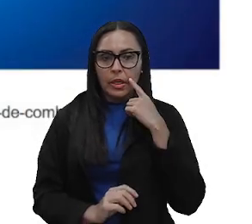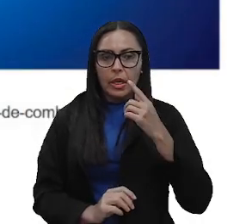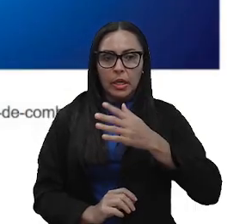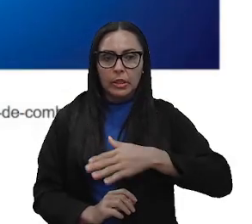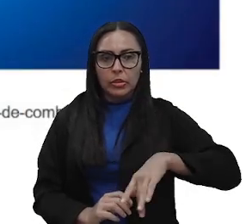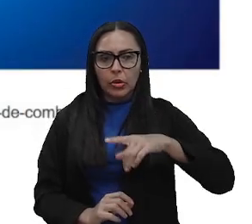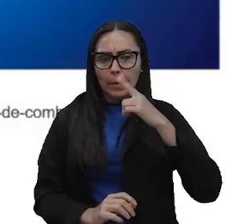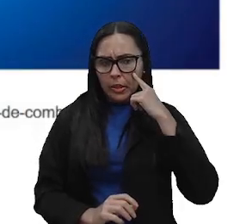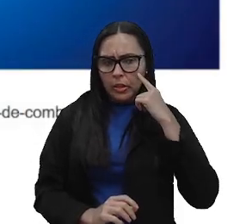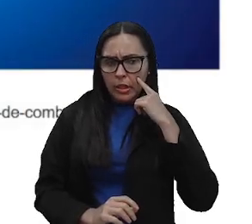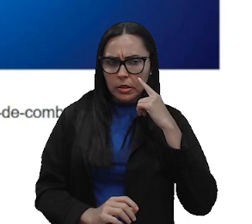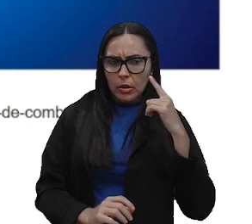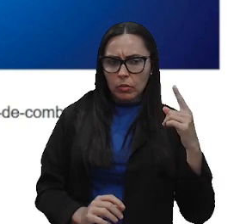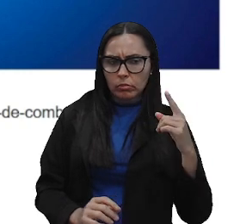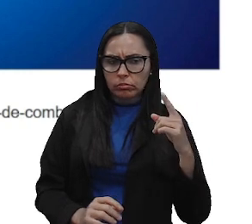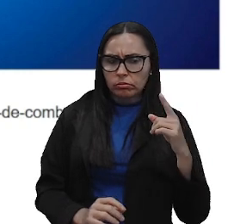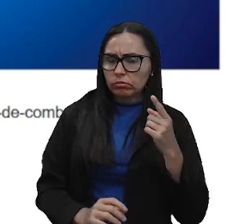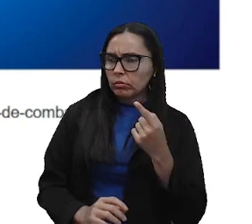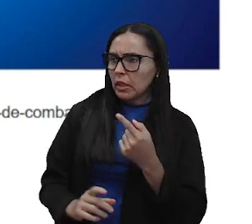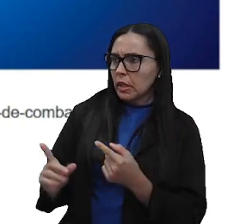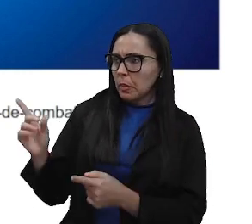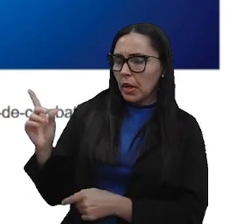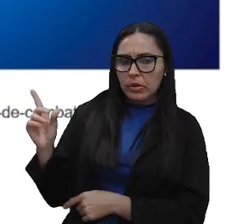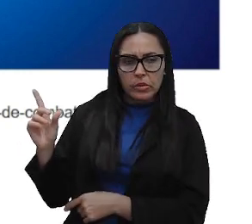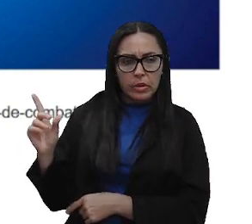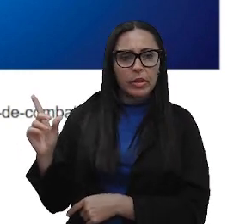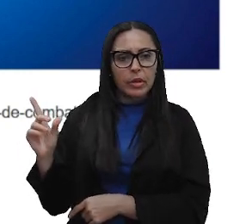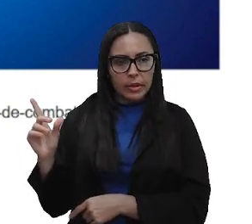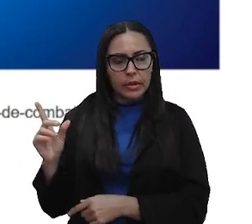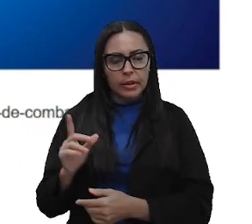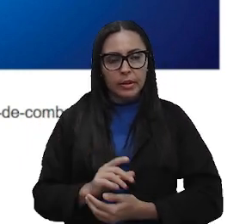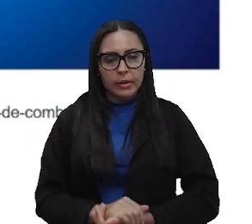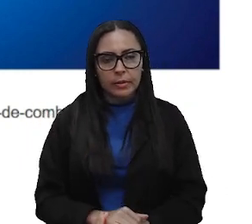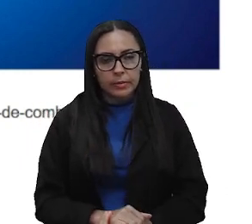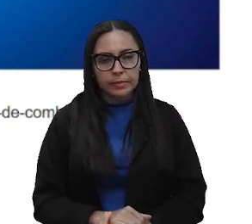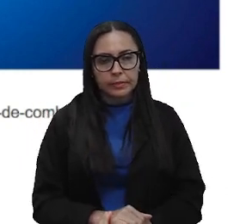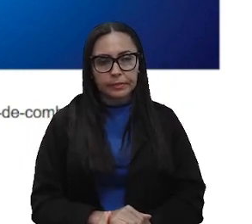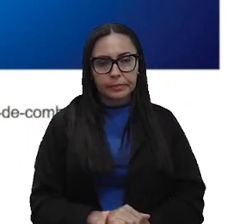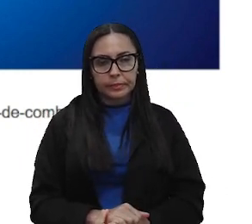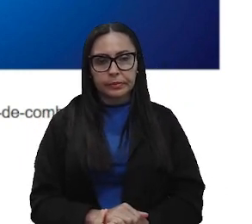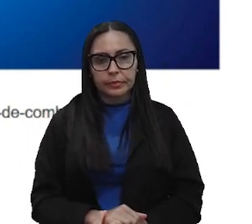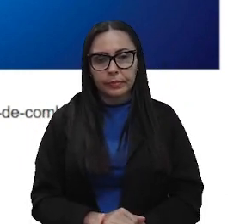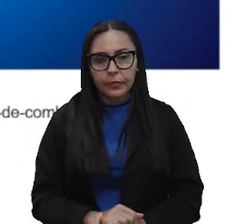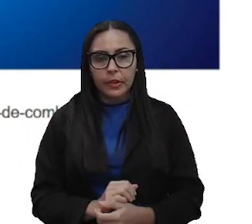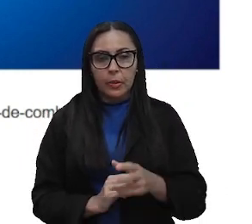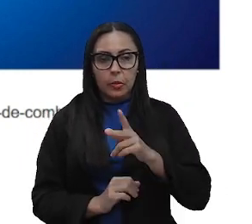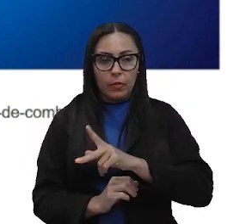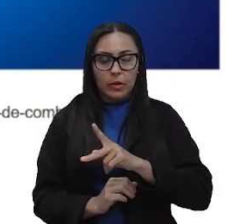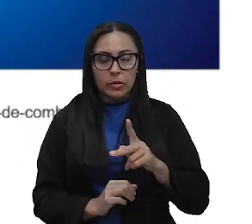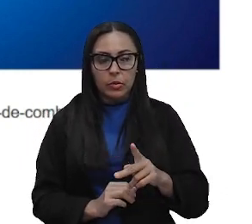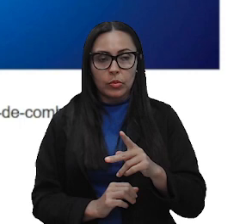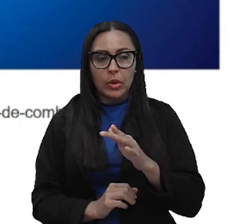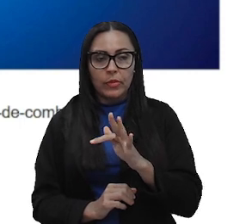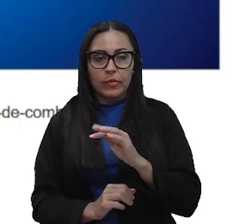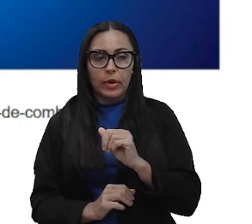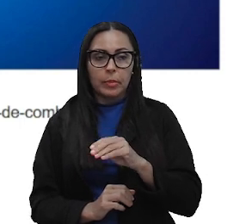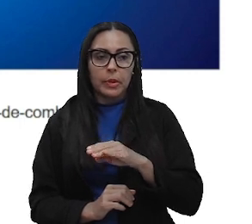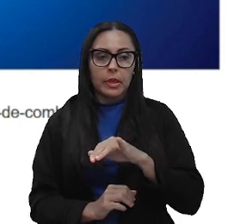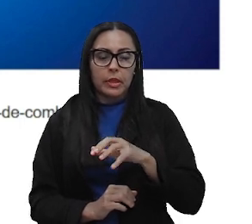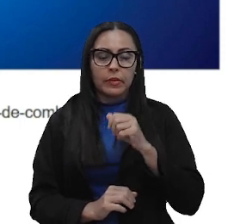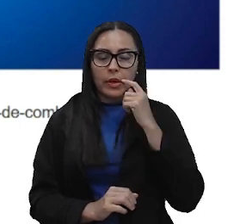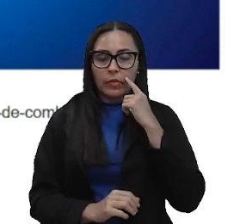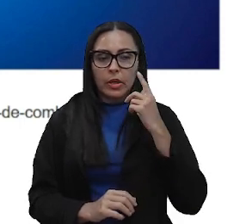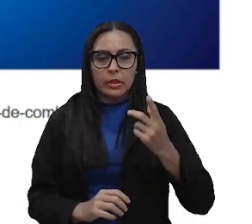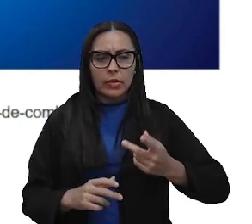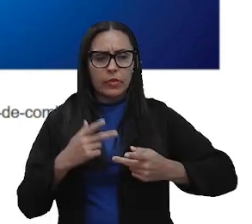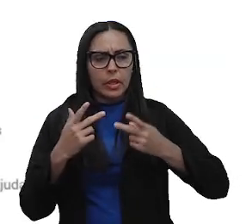atenção nessa imagem, que eu vou adiantar um pouco e nós vamos voltar para essa imagem, porque a professora Fabiana vai trazer uma informação muito